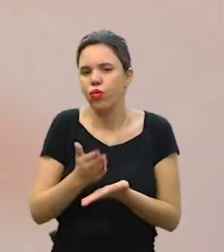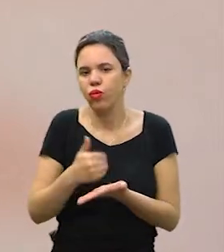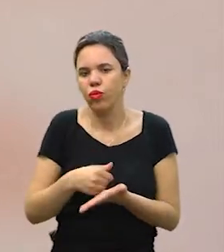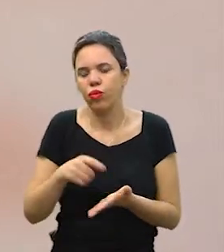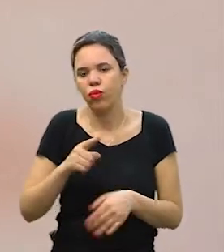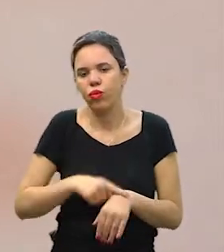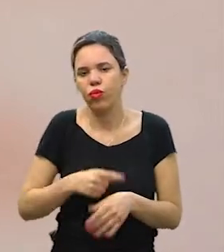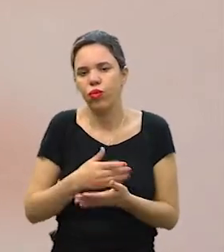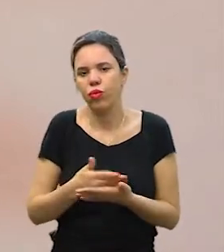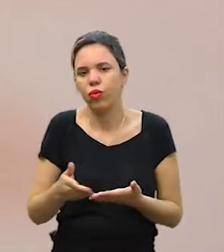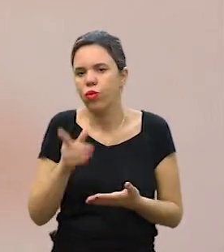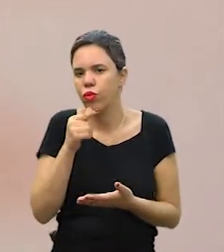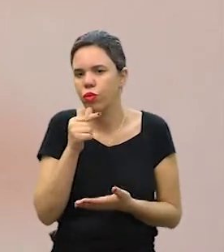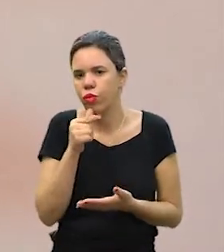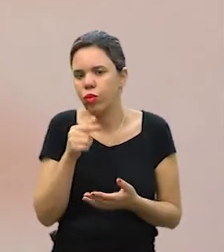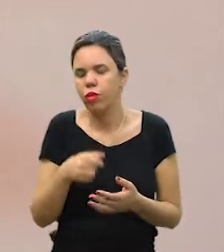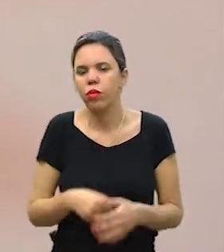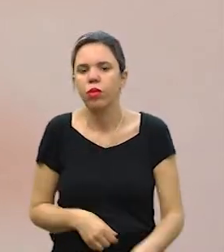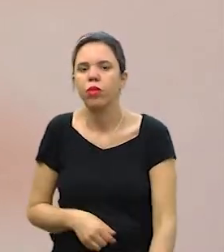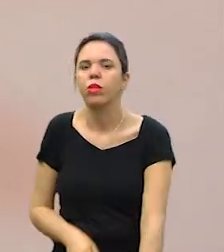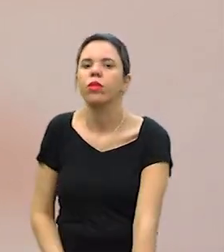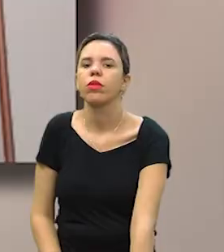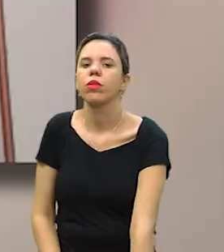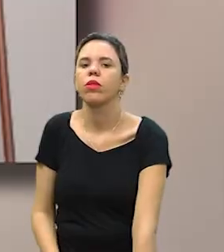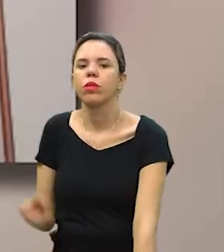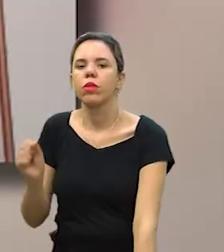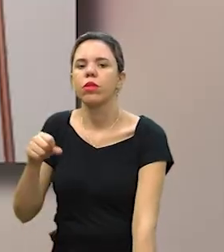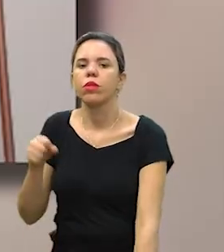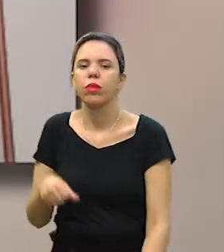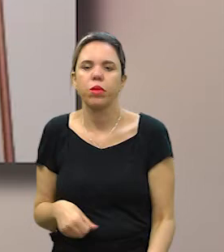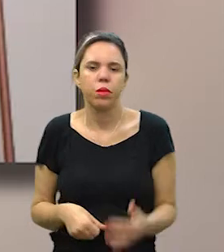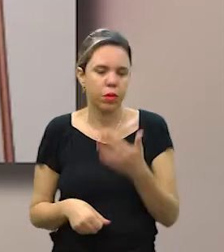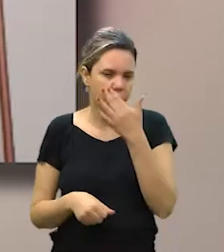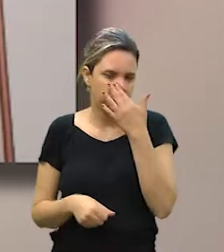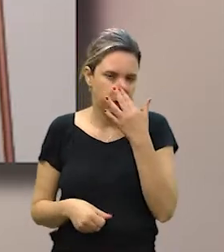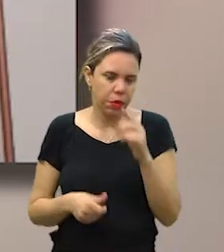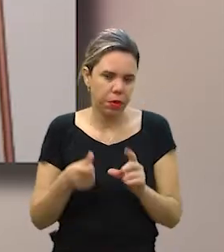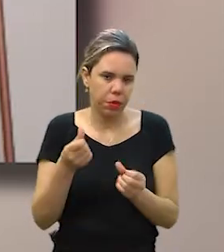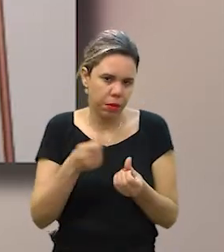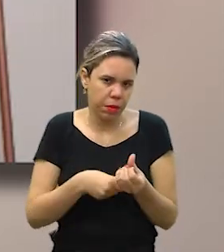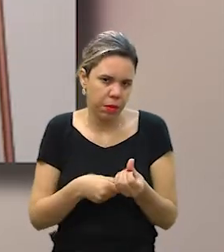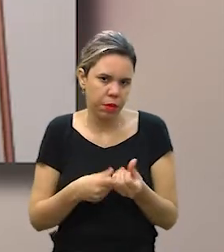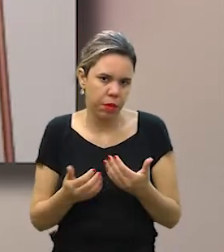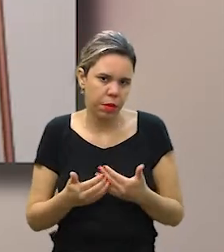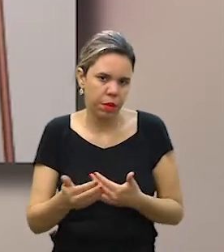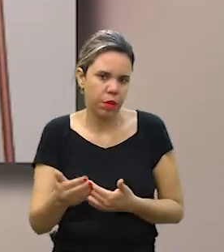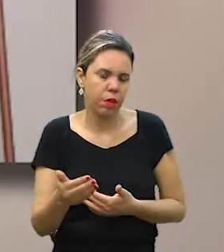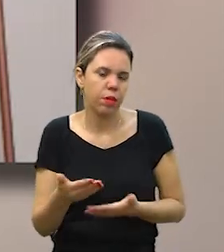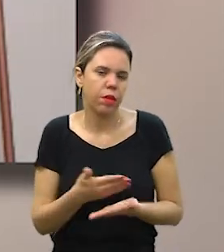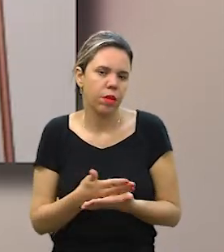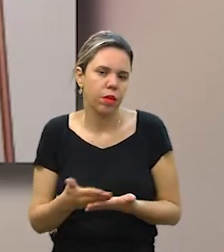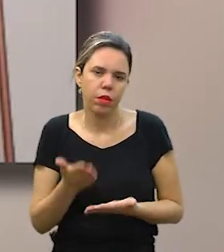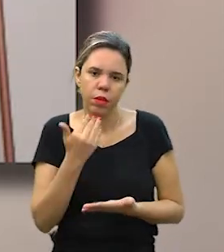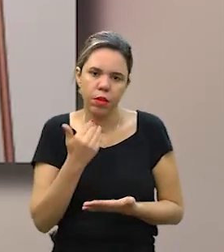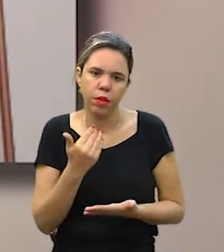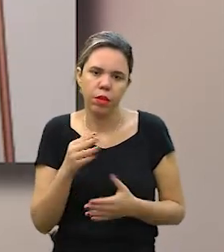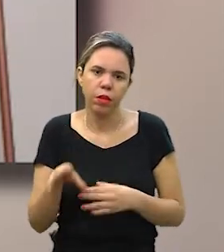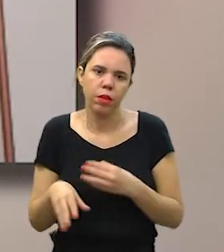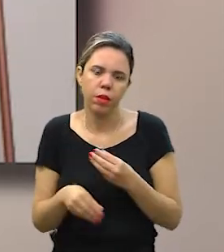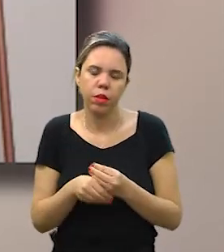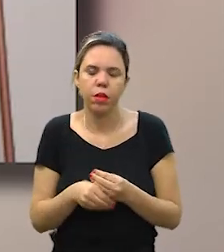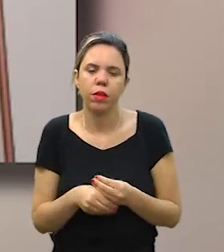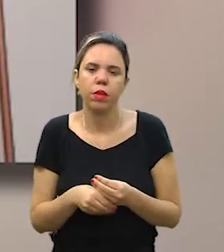frutinha, é hora de começar com a água também. Sim, a partir do 6º mês, quando vem a introdução